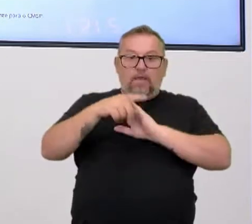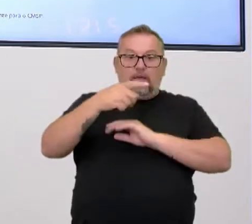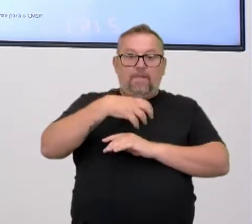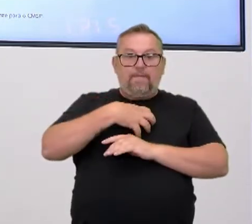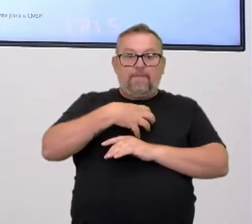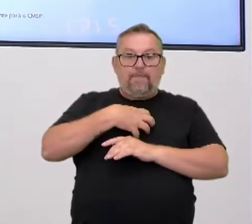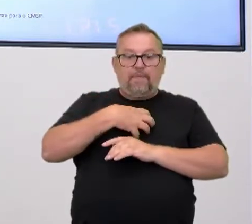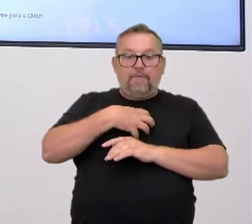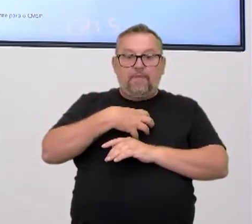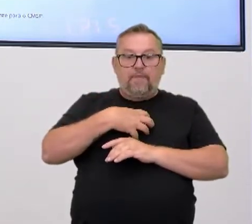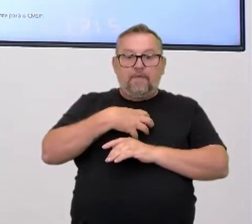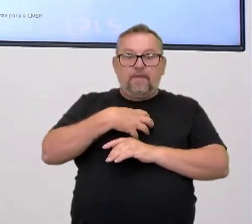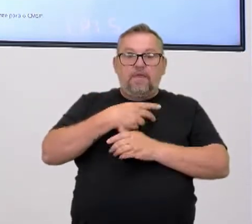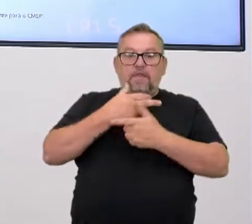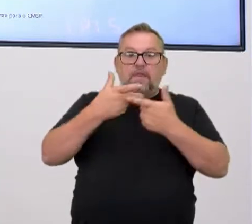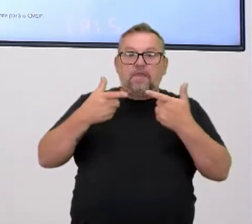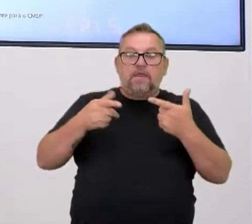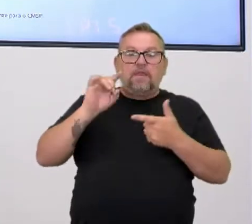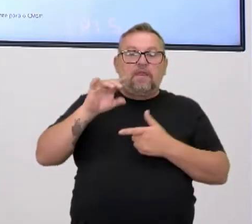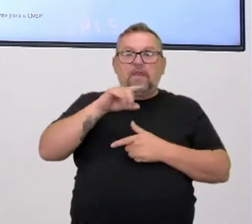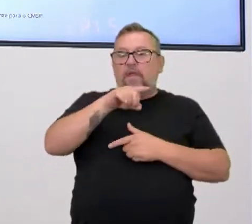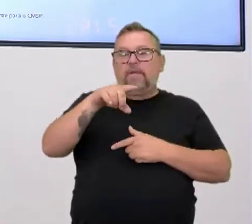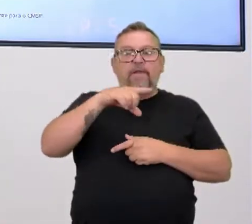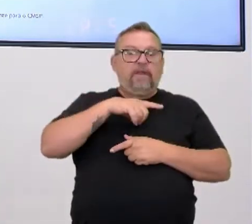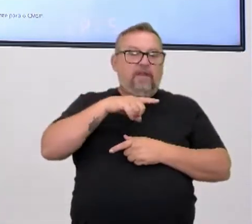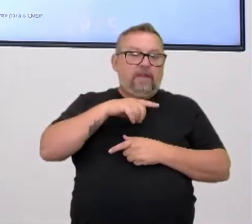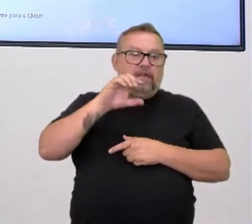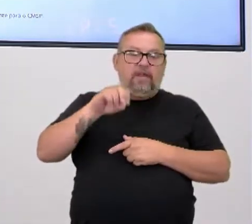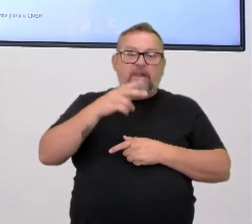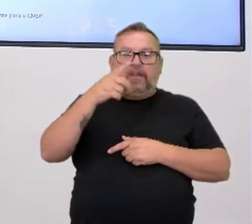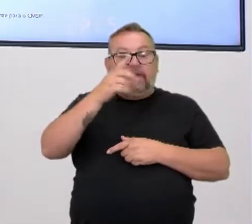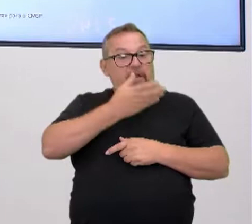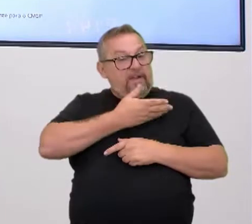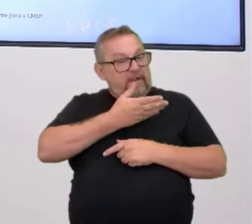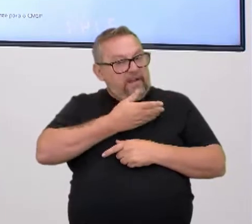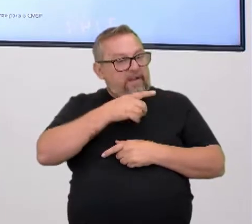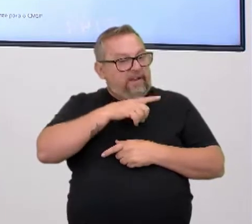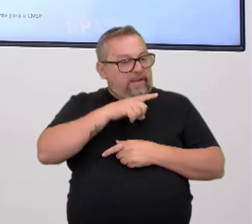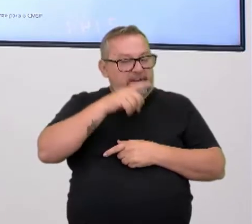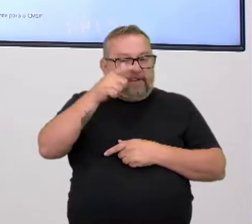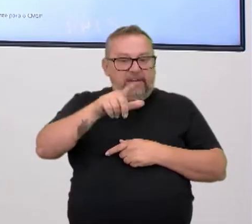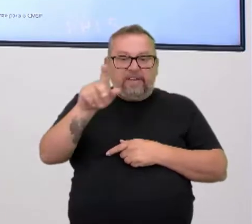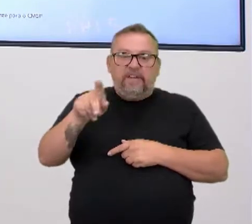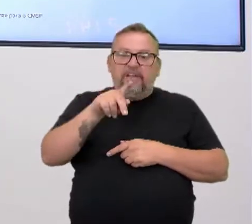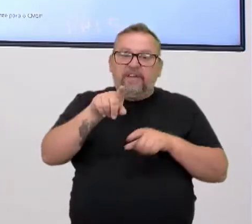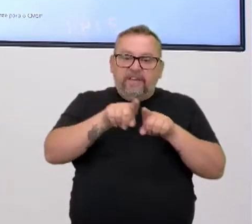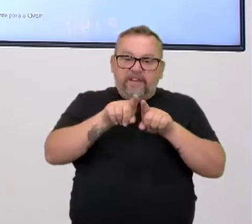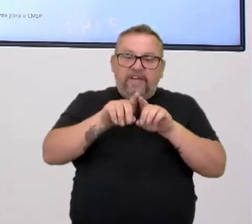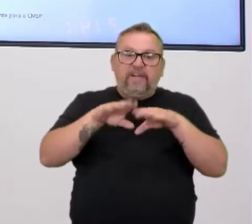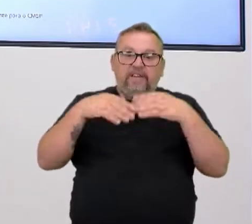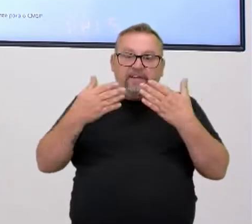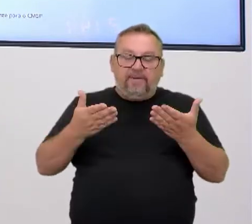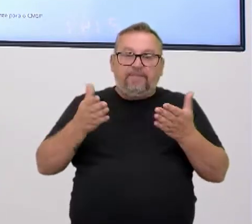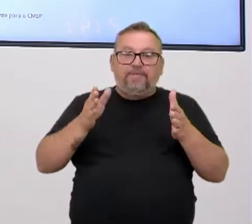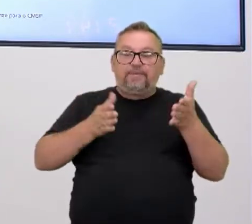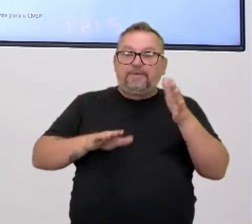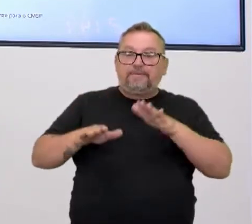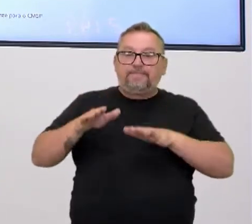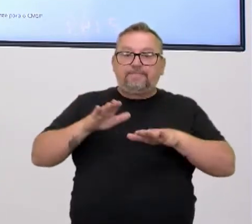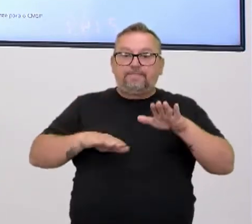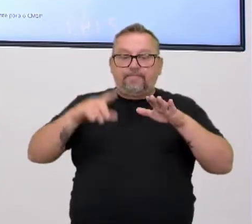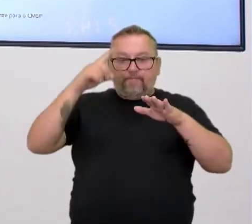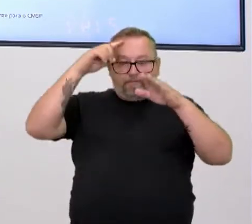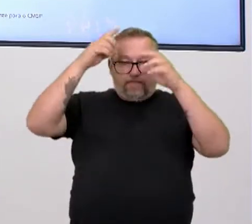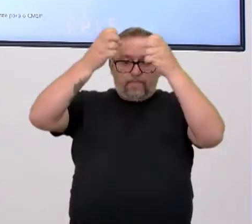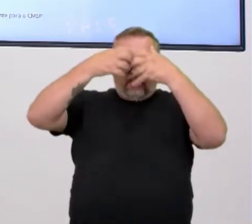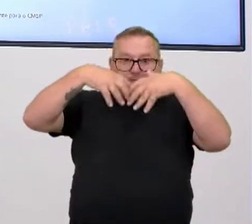características, coisas que só você tem, ou que só seu colega tem, ou que só sua professora tem. Então, provavelmente, o mapa mental